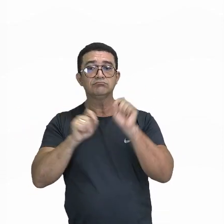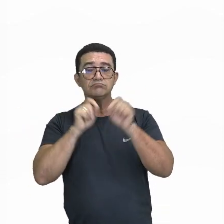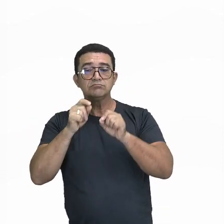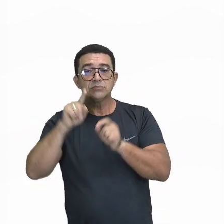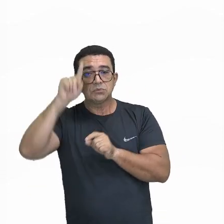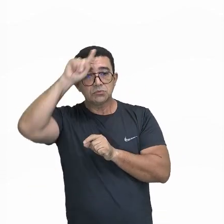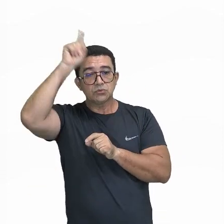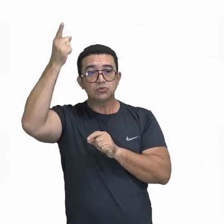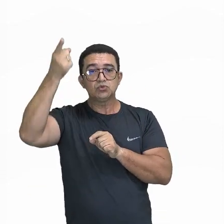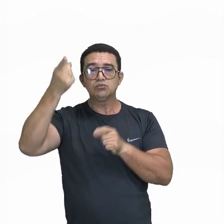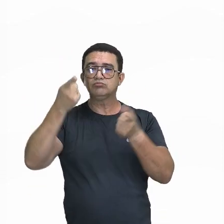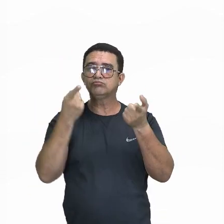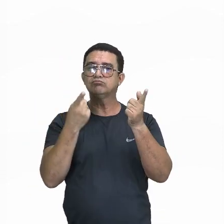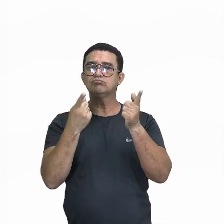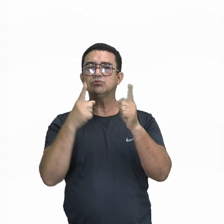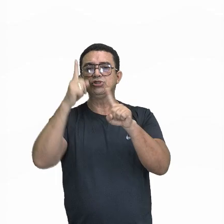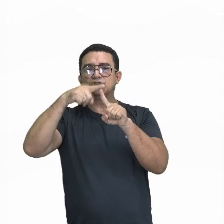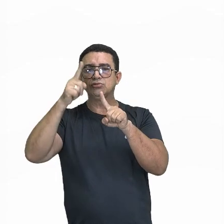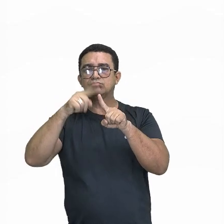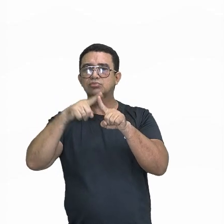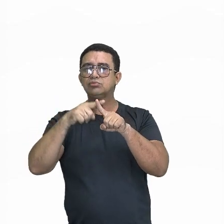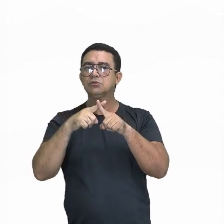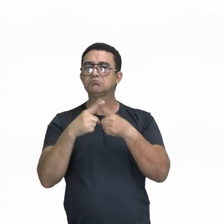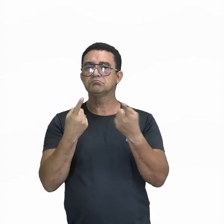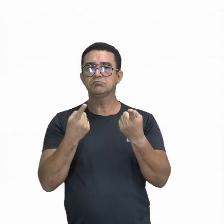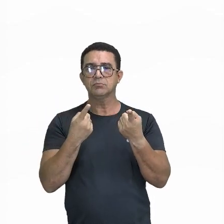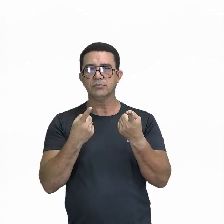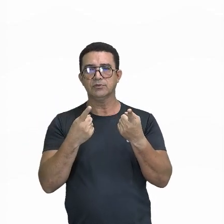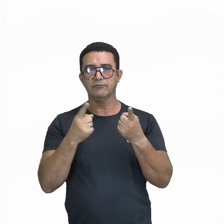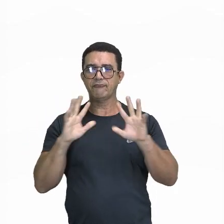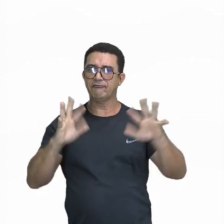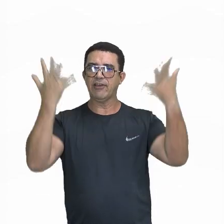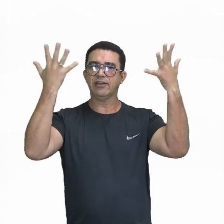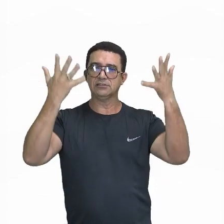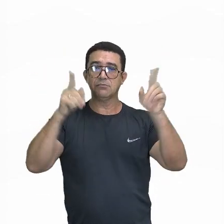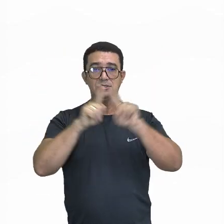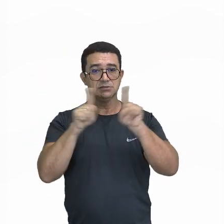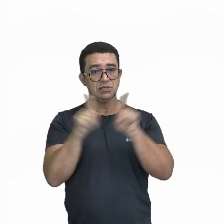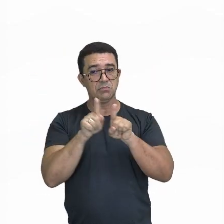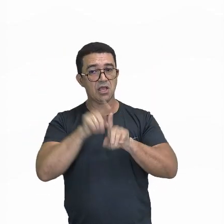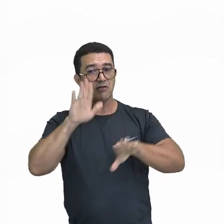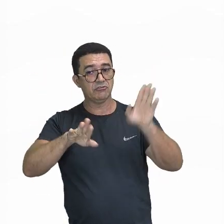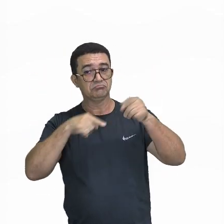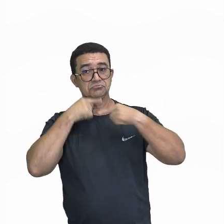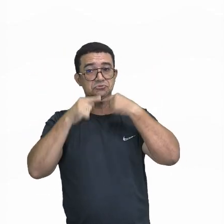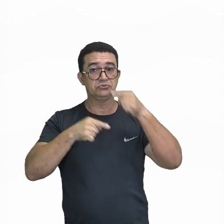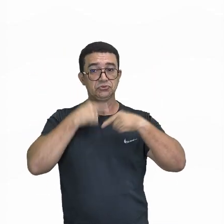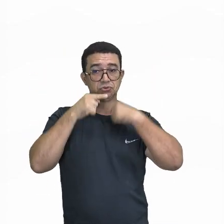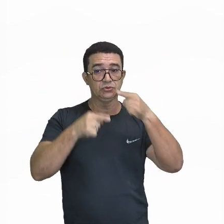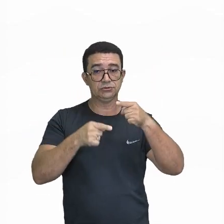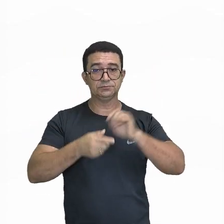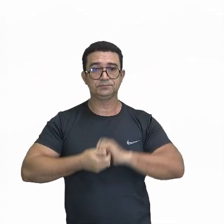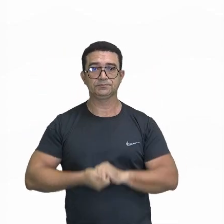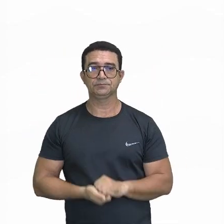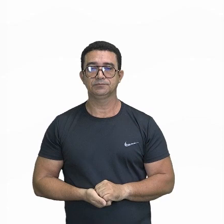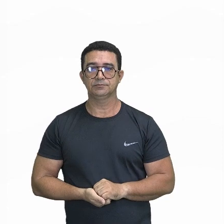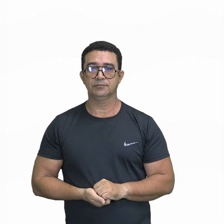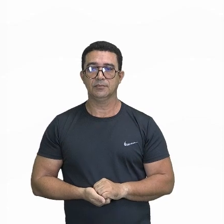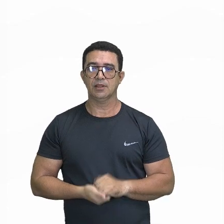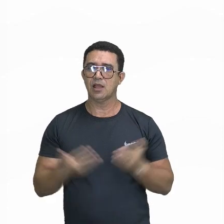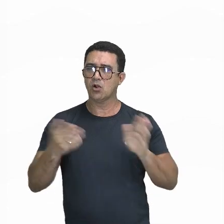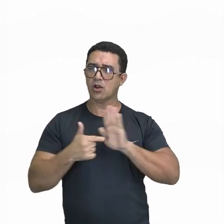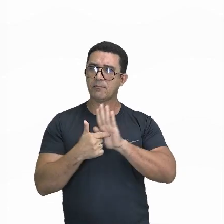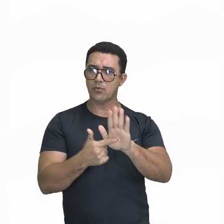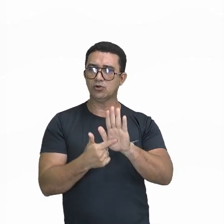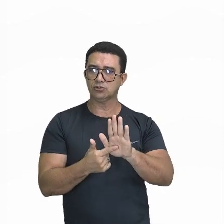uma estética calorosa, sensual, festiva, mas também questionadora. E vamos mostrar uma artista